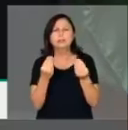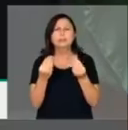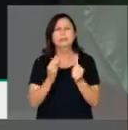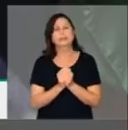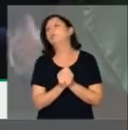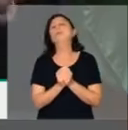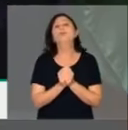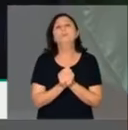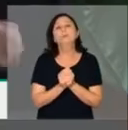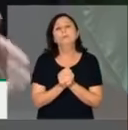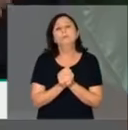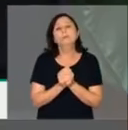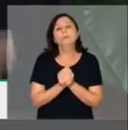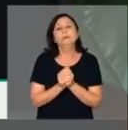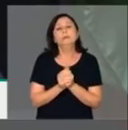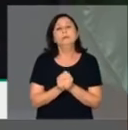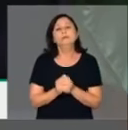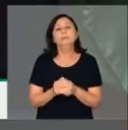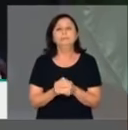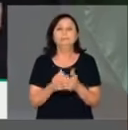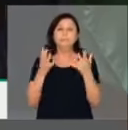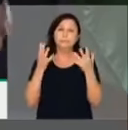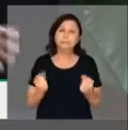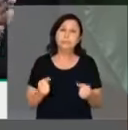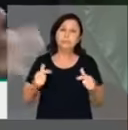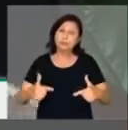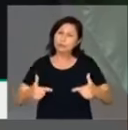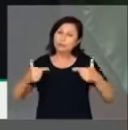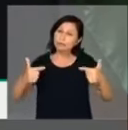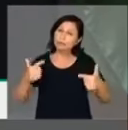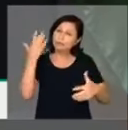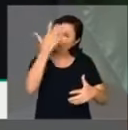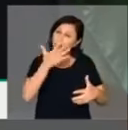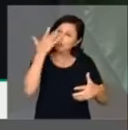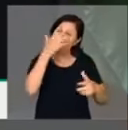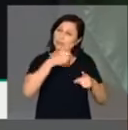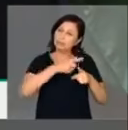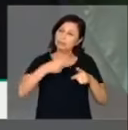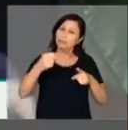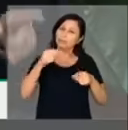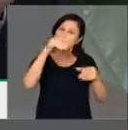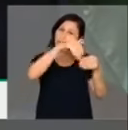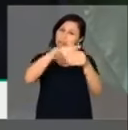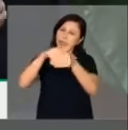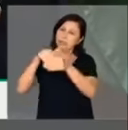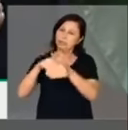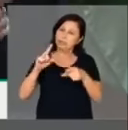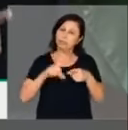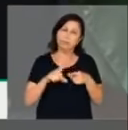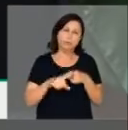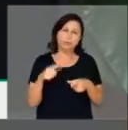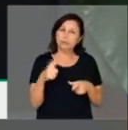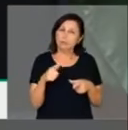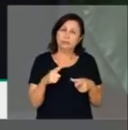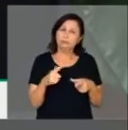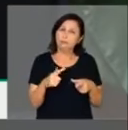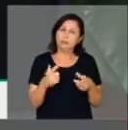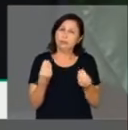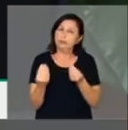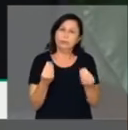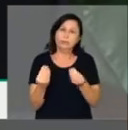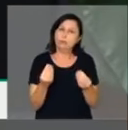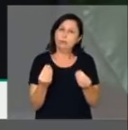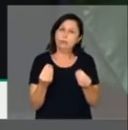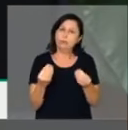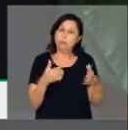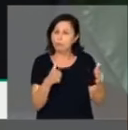todos vocês, vamos lutar para que Haddad seja o vencedor dessa eleição. Porque não existe outro caminho para que o